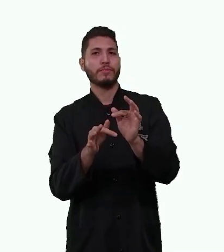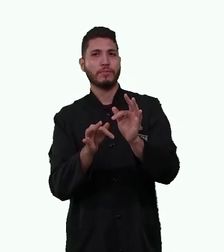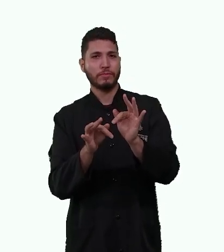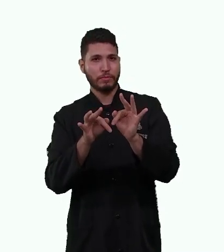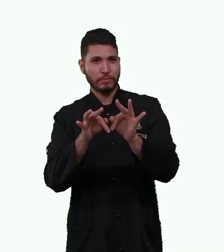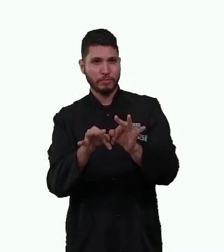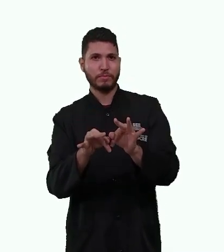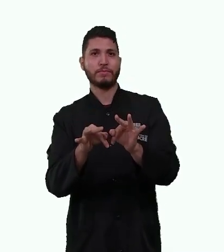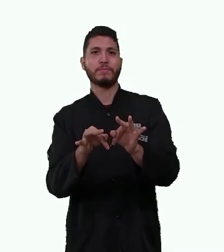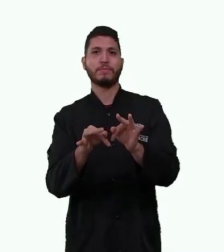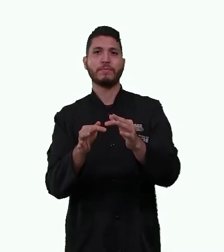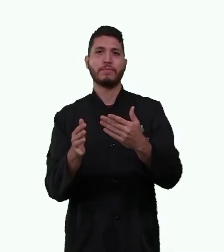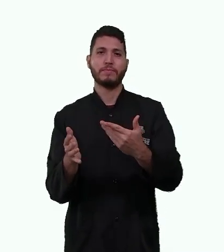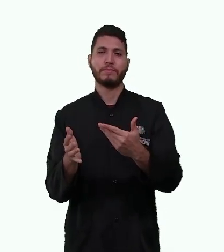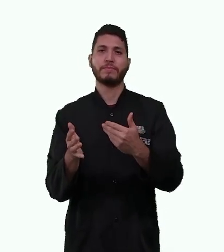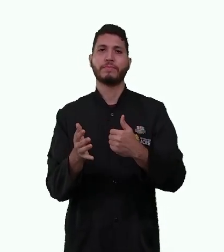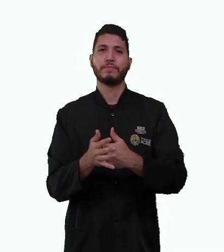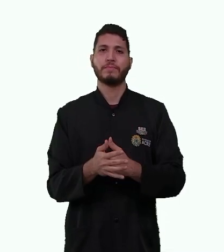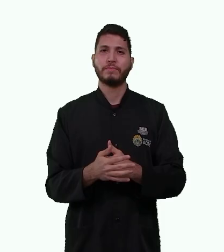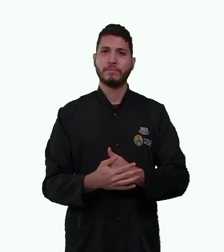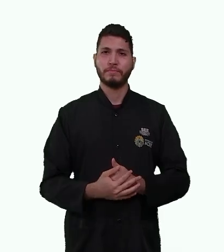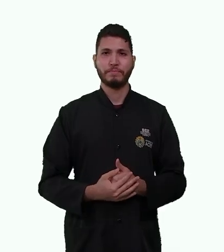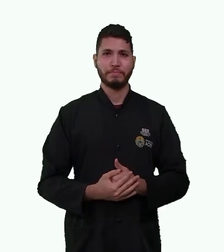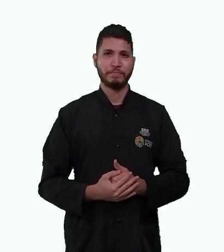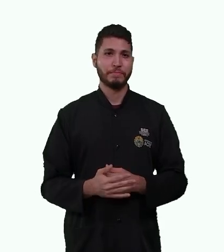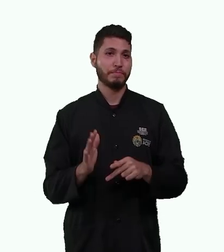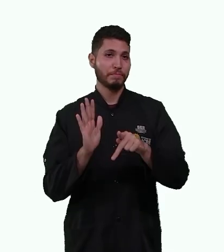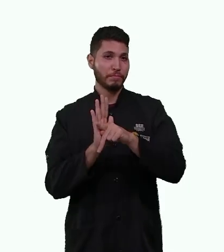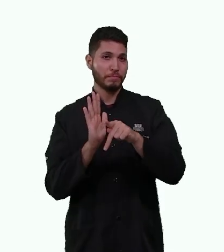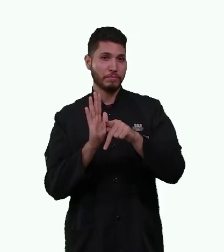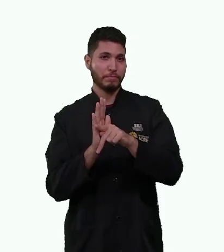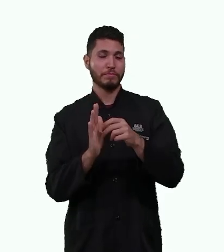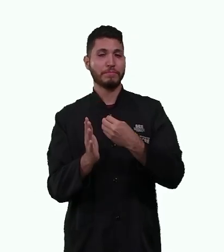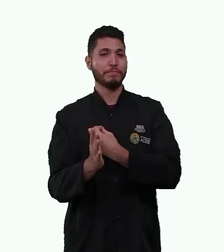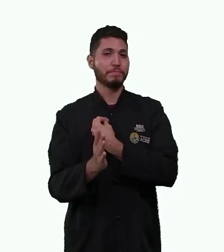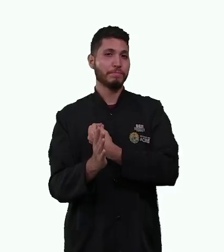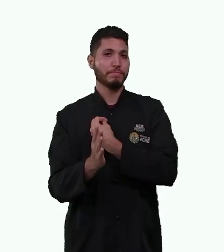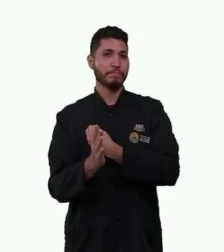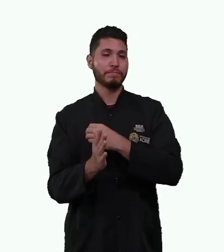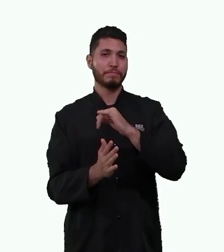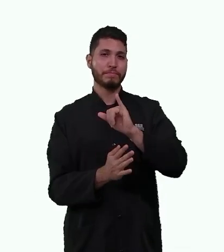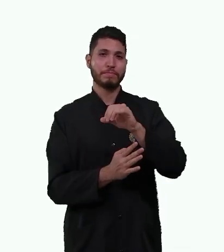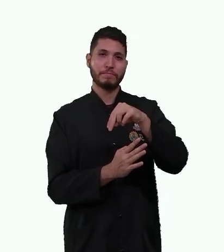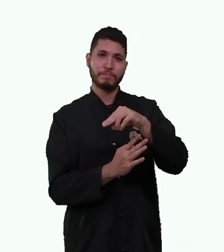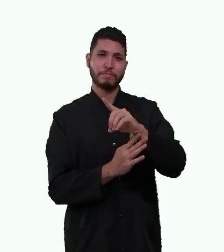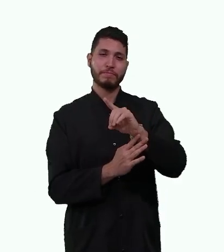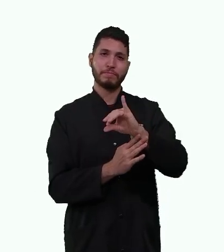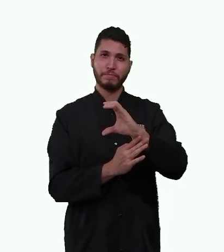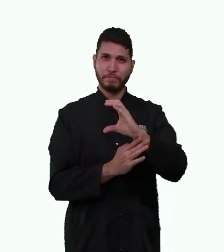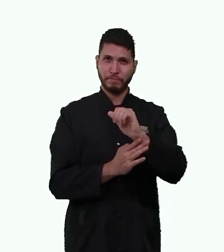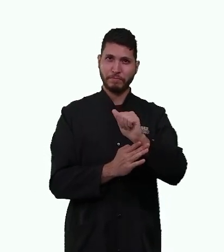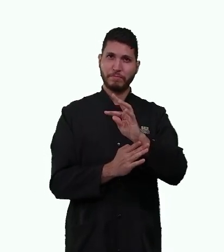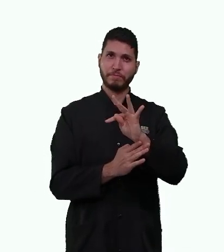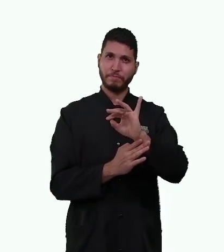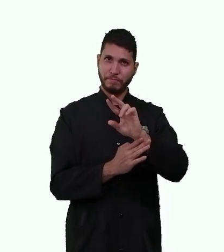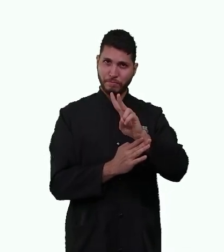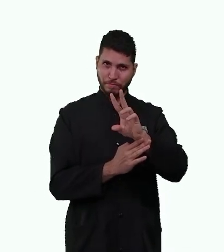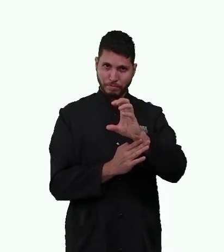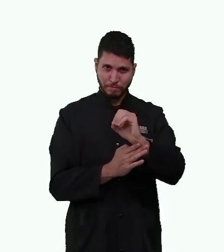añaden las designancias verbales próprias del presente de indicativo.